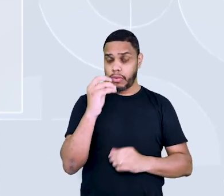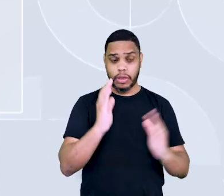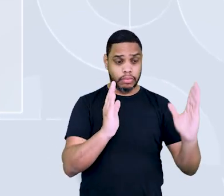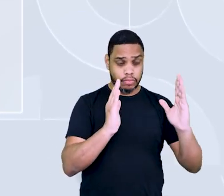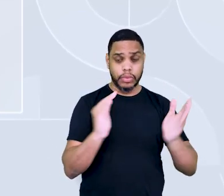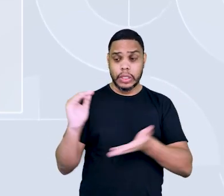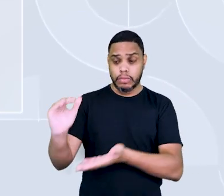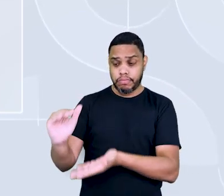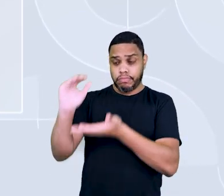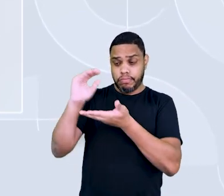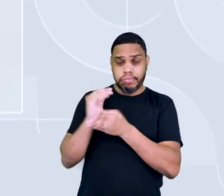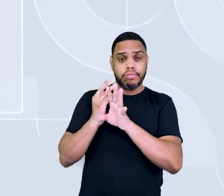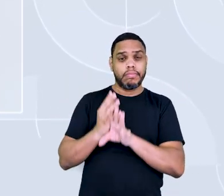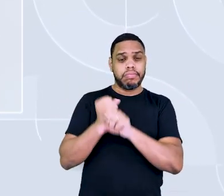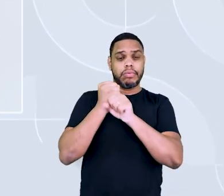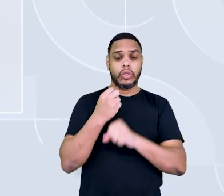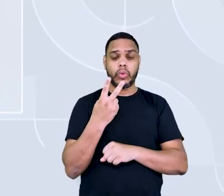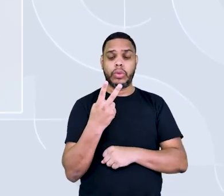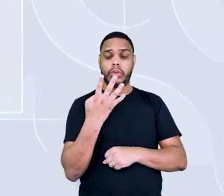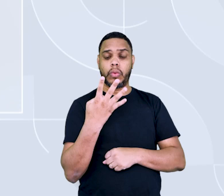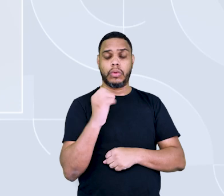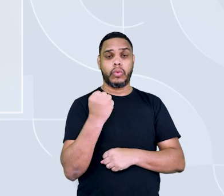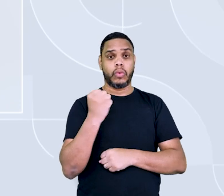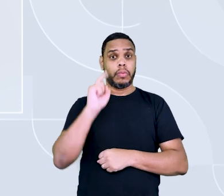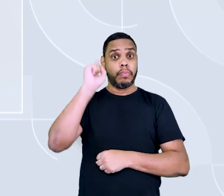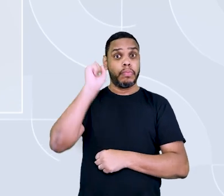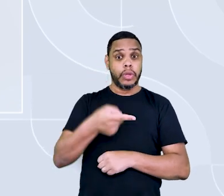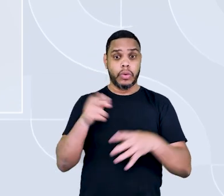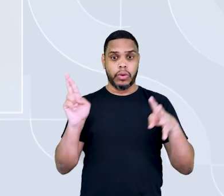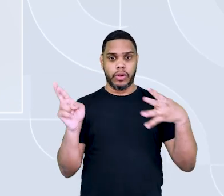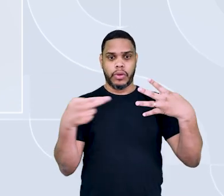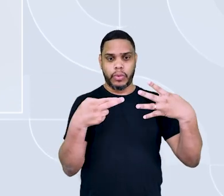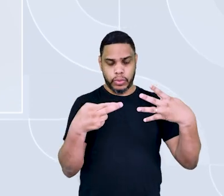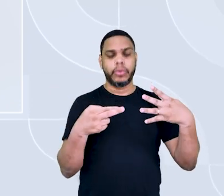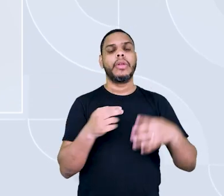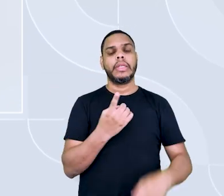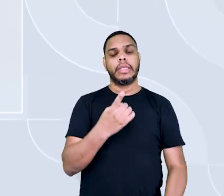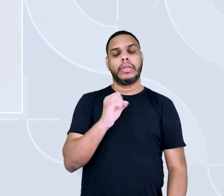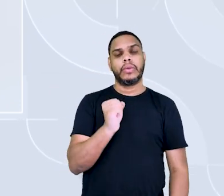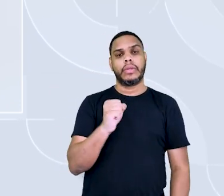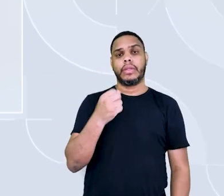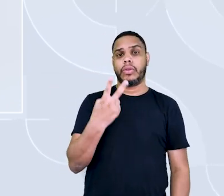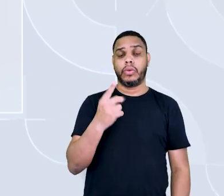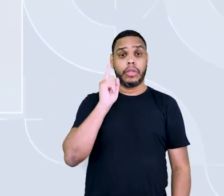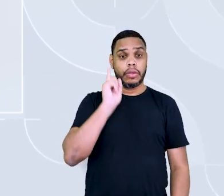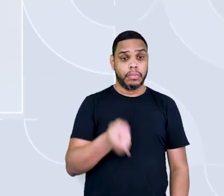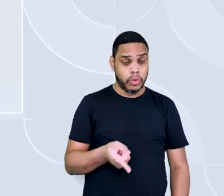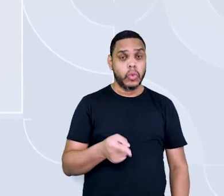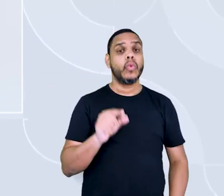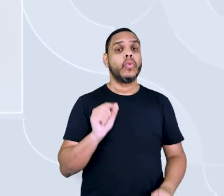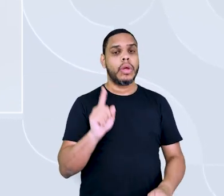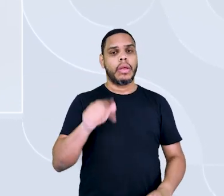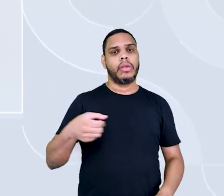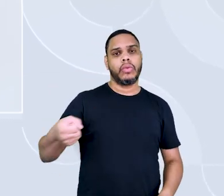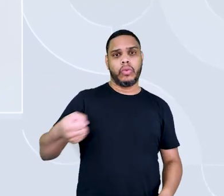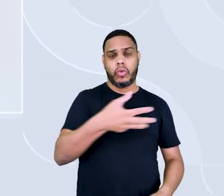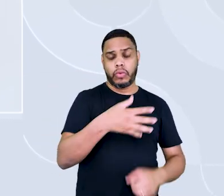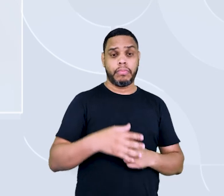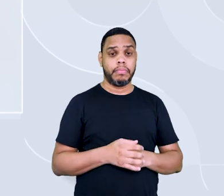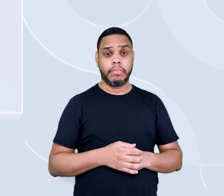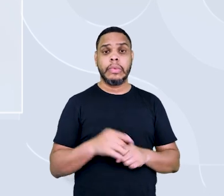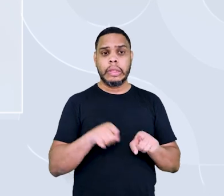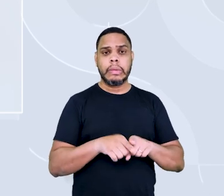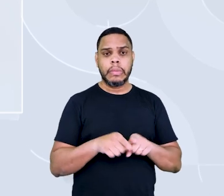recebeu mais de 248 mil recursos, dos quais 182 mil eram casos novos, e os